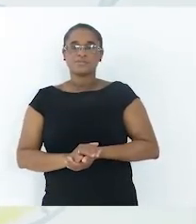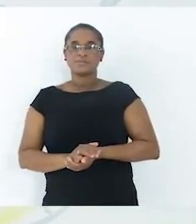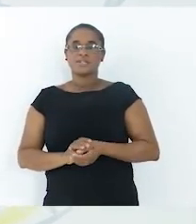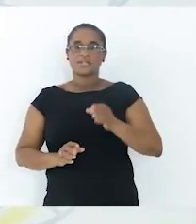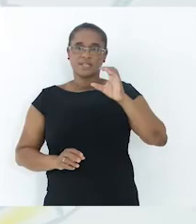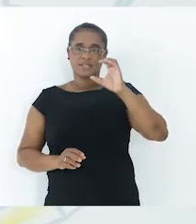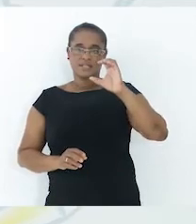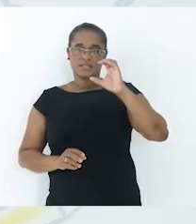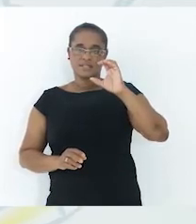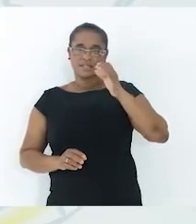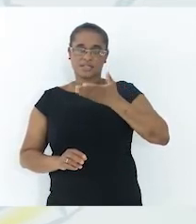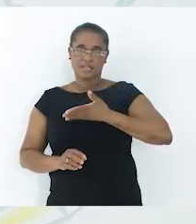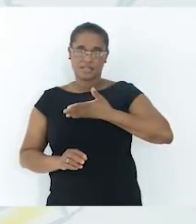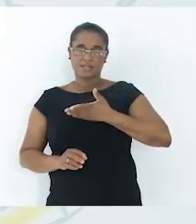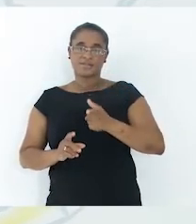linha D.